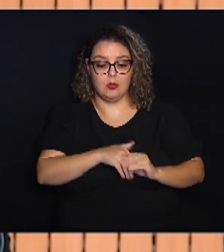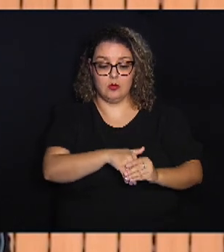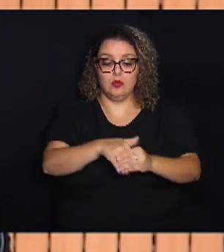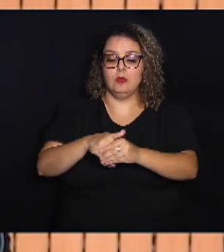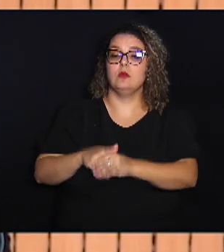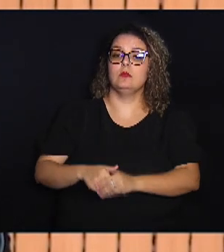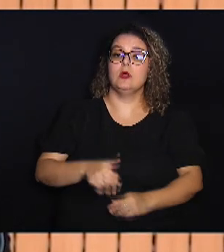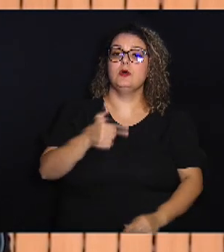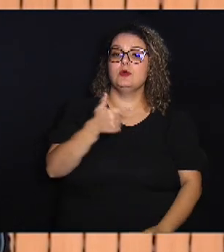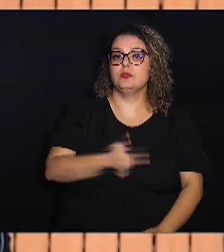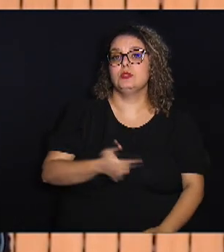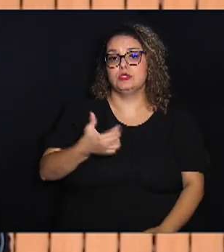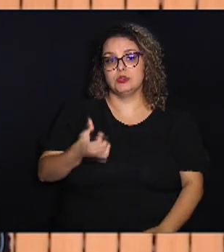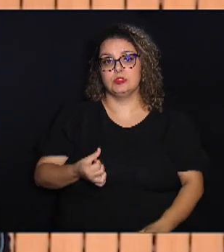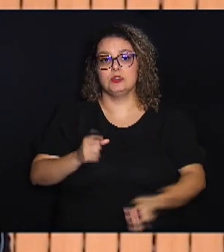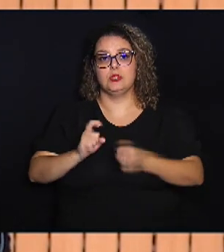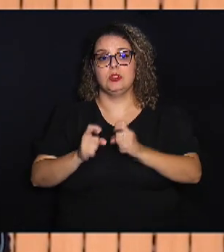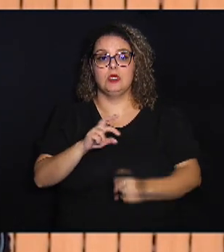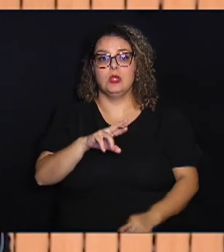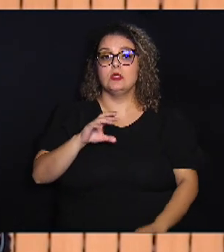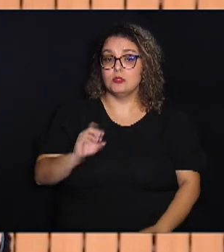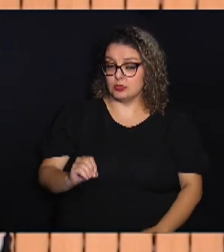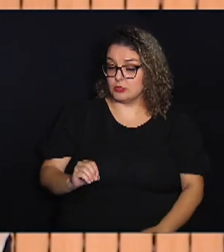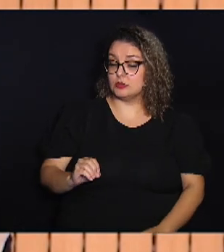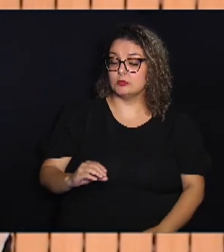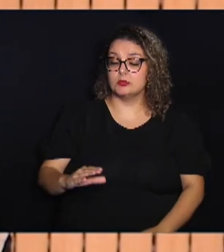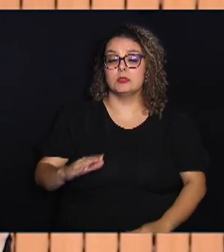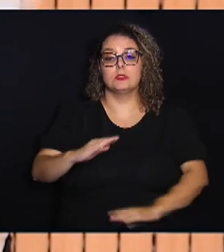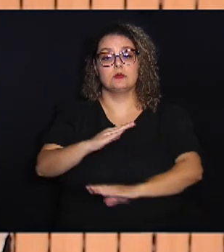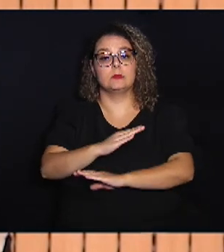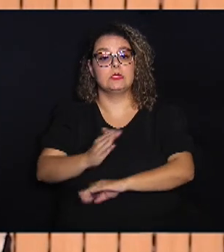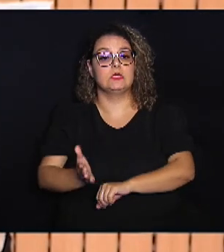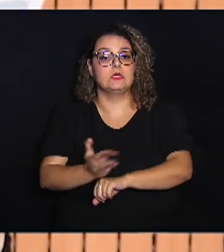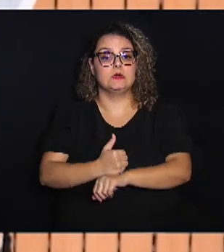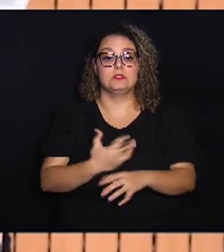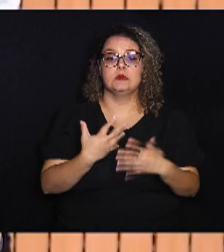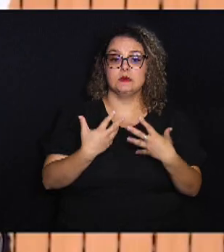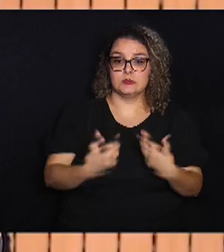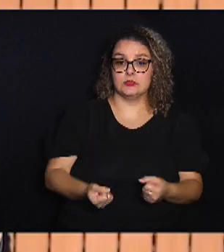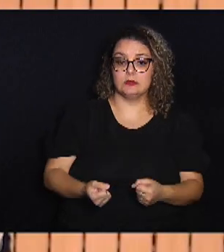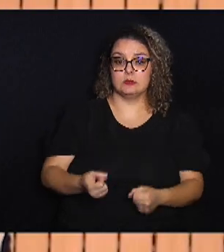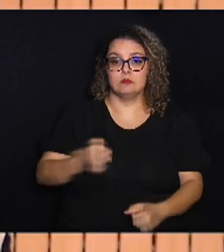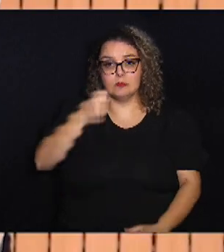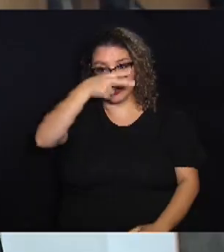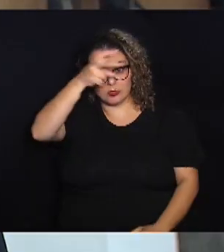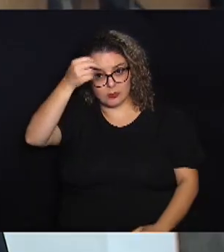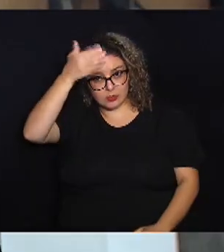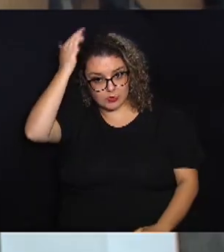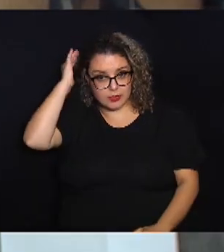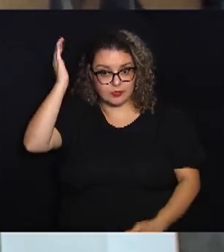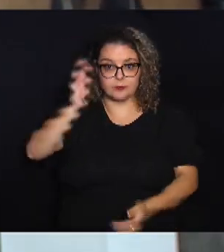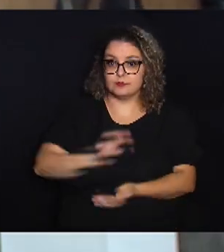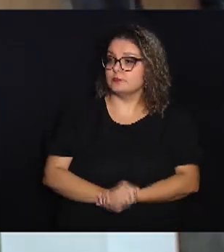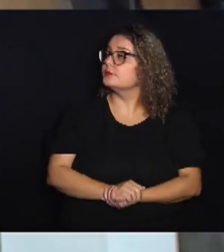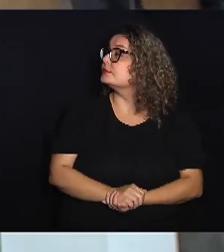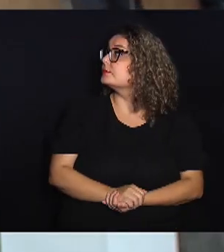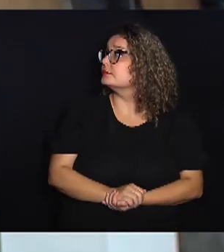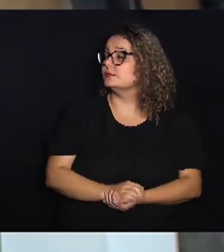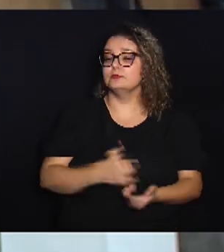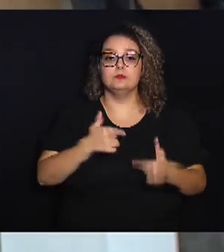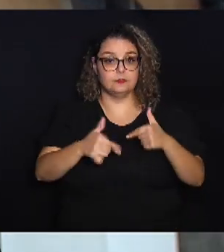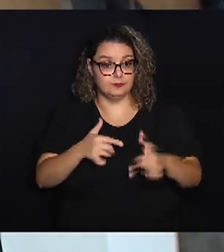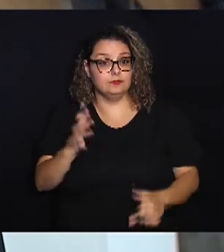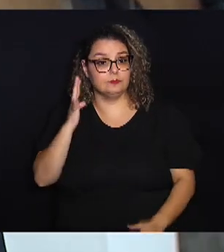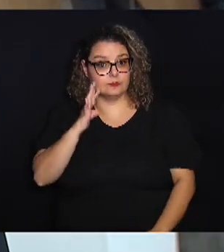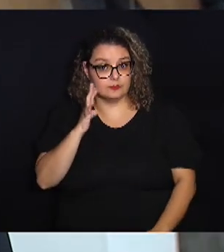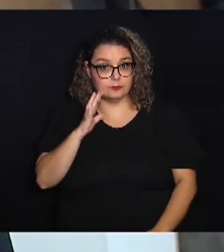a 26ª reunião ordinária da Câmara, antes de ser sancionado pelo prefeito Dário Saad. Esse foi um trabalho muito legal